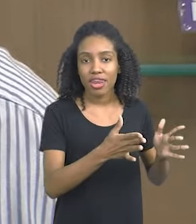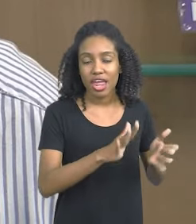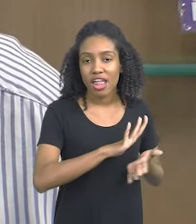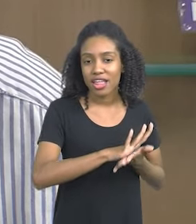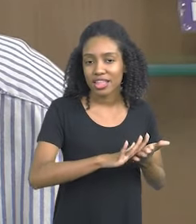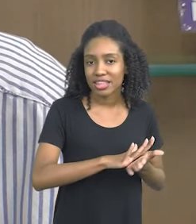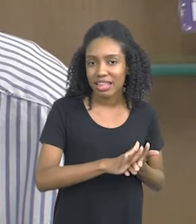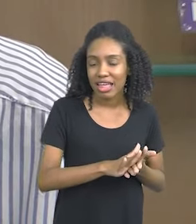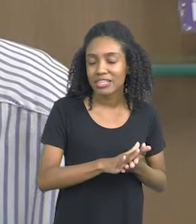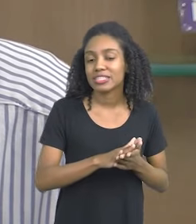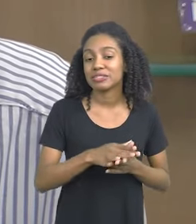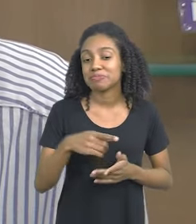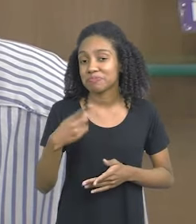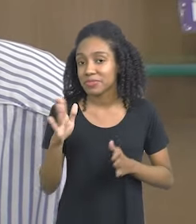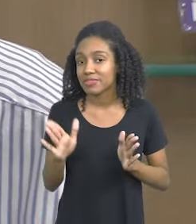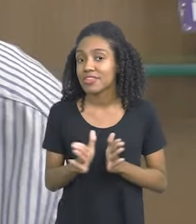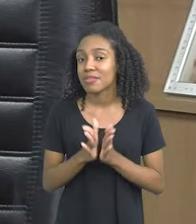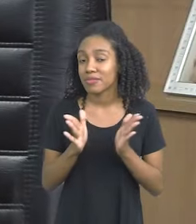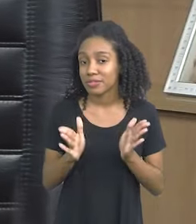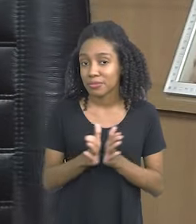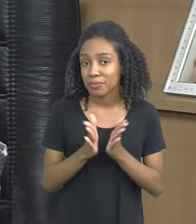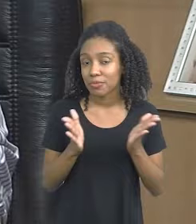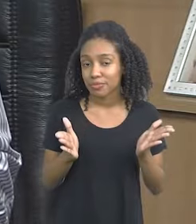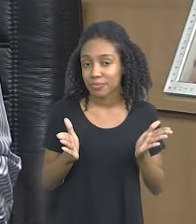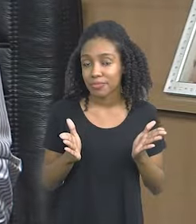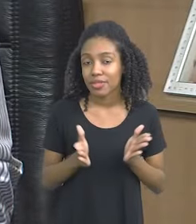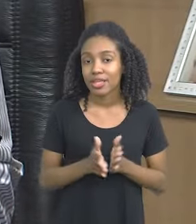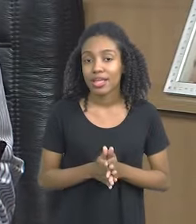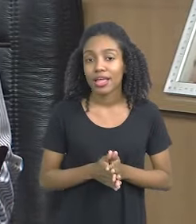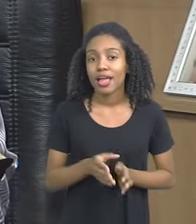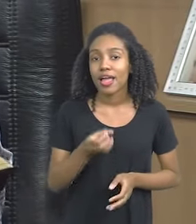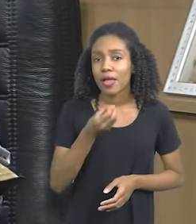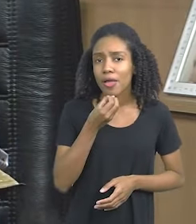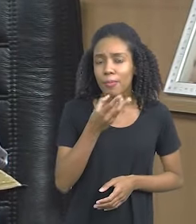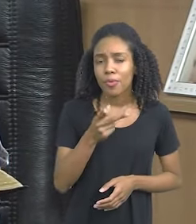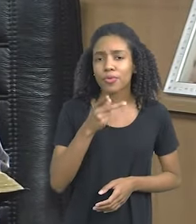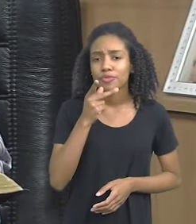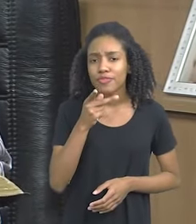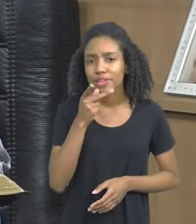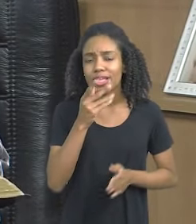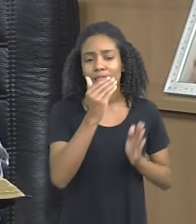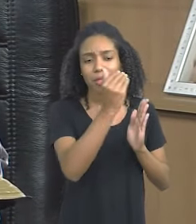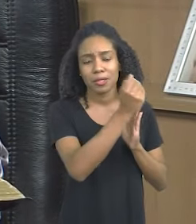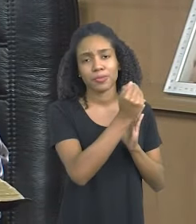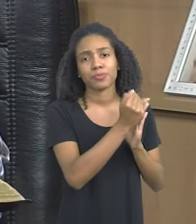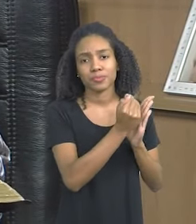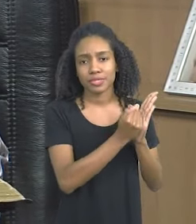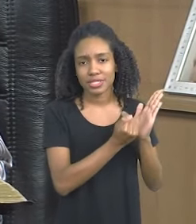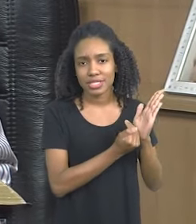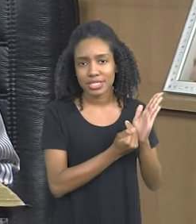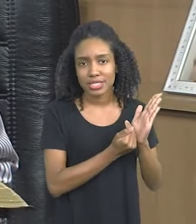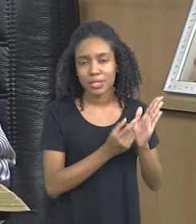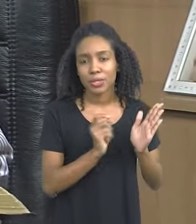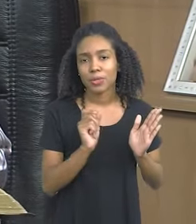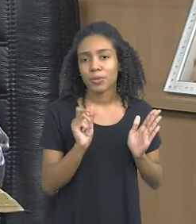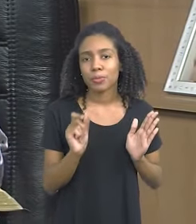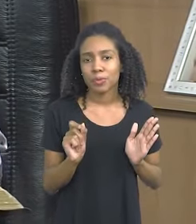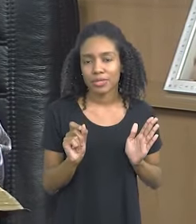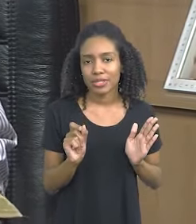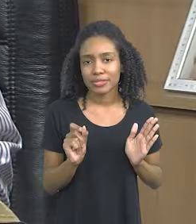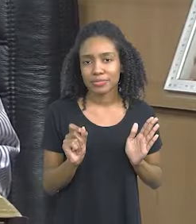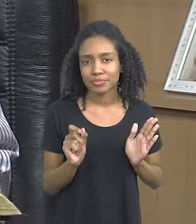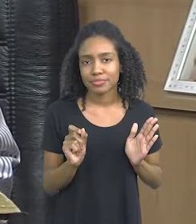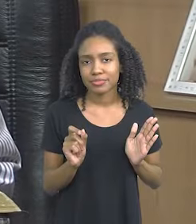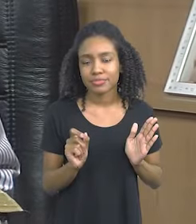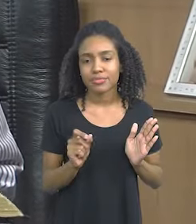nós falarmos sobre esses princípios? Porque princípios são inegociáveis. Princípios,